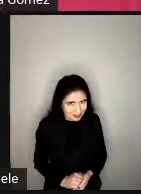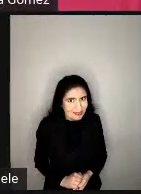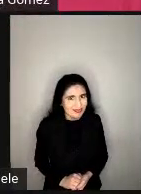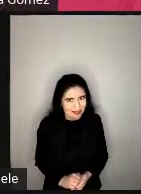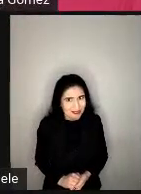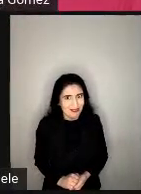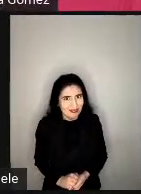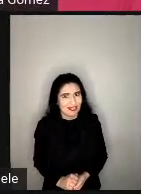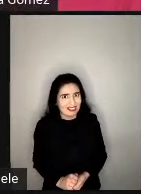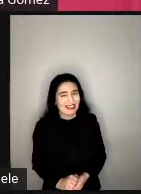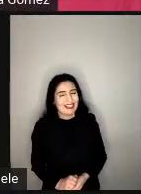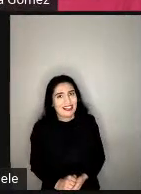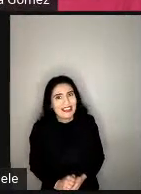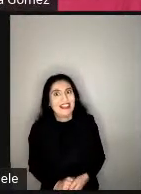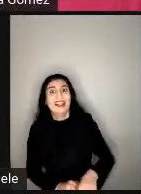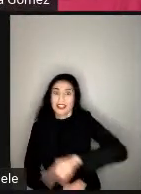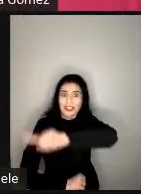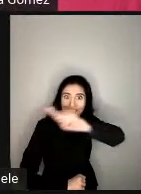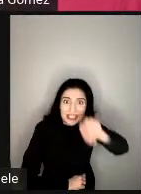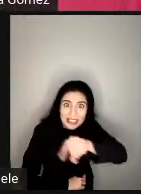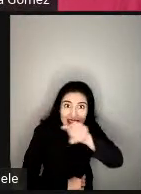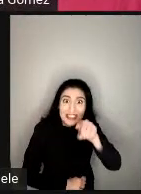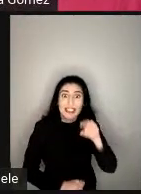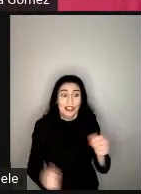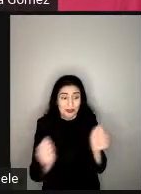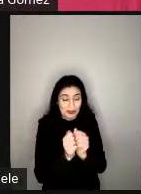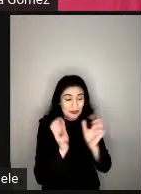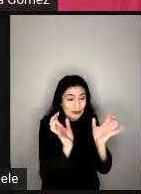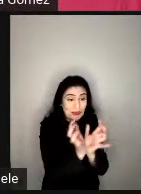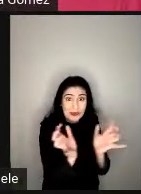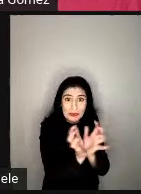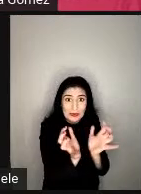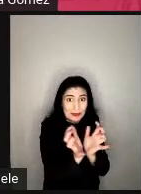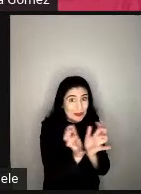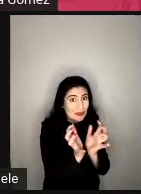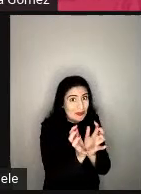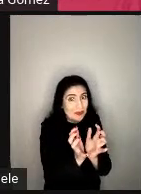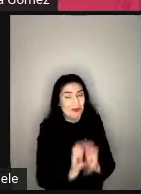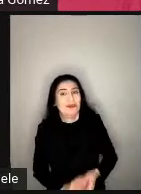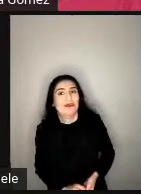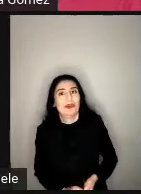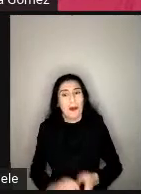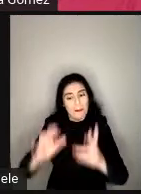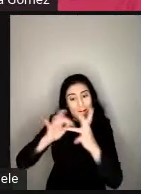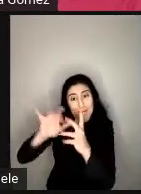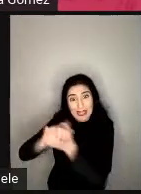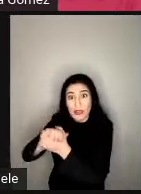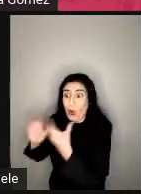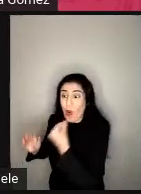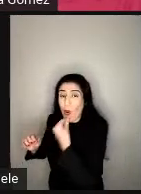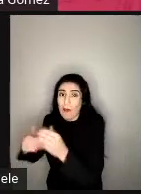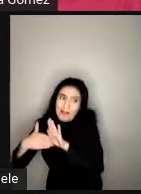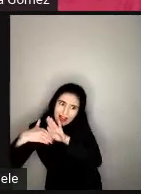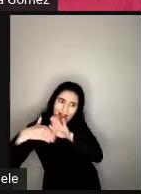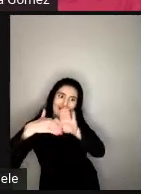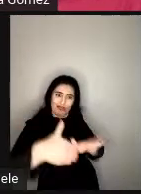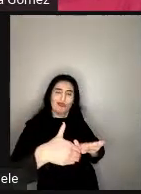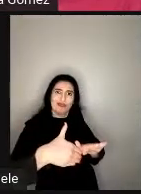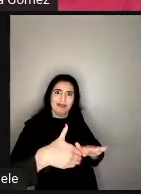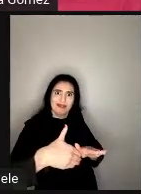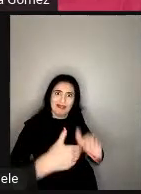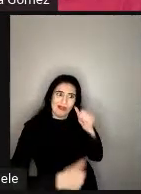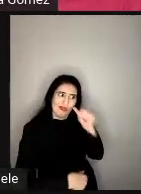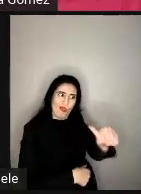tanto que você faz parte do nosso grupo, dos nossos maridos. Os maridos que trabalham, que tratam bem nossas amigas, eles não são